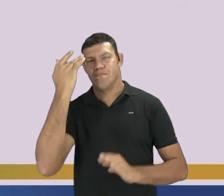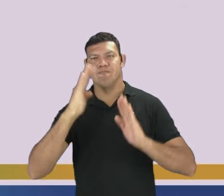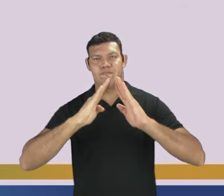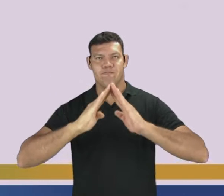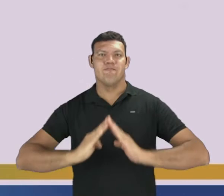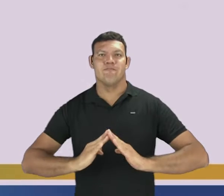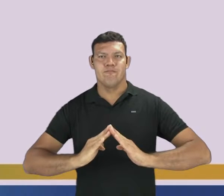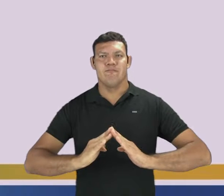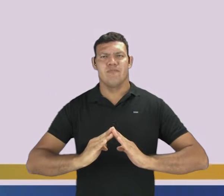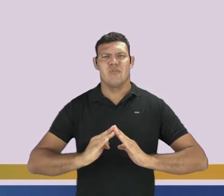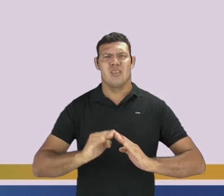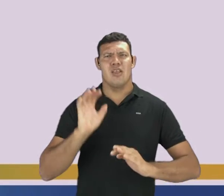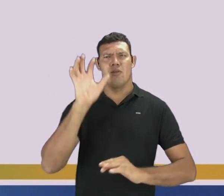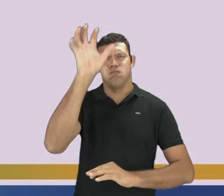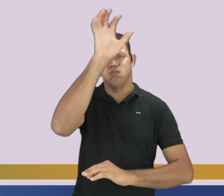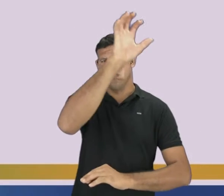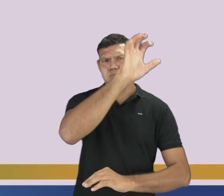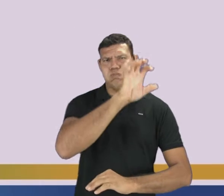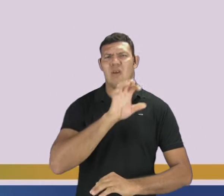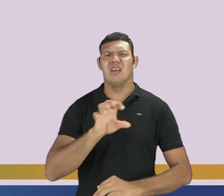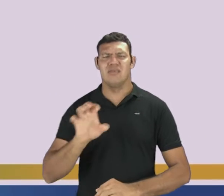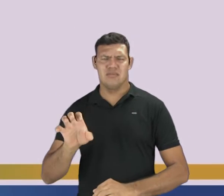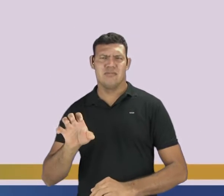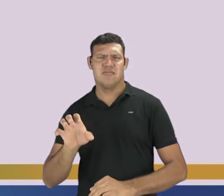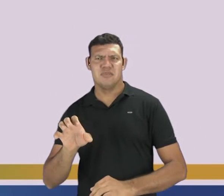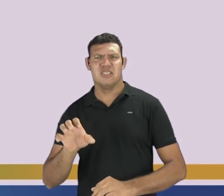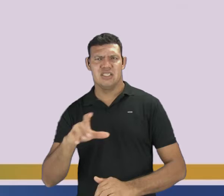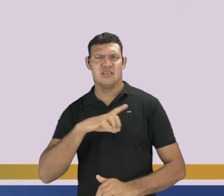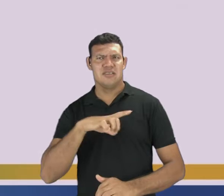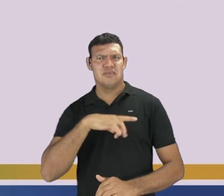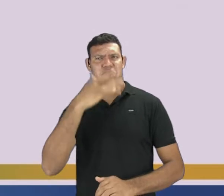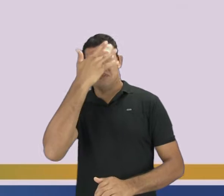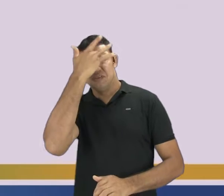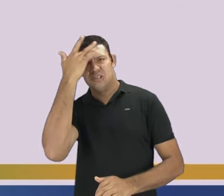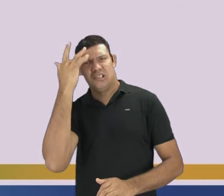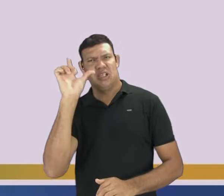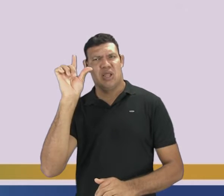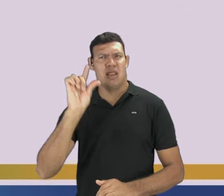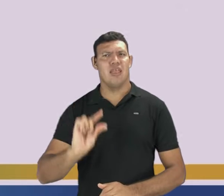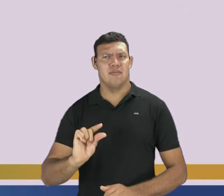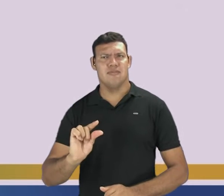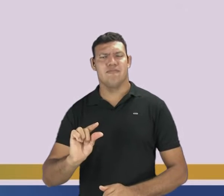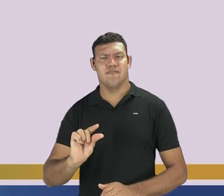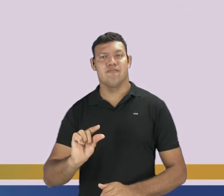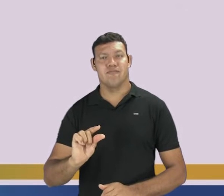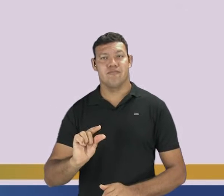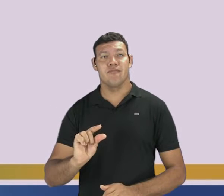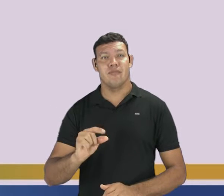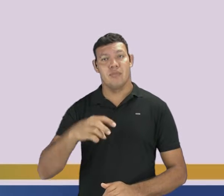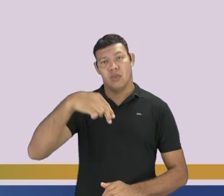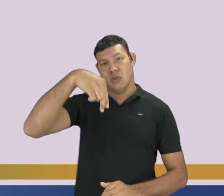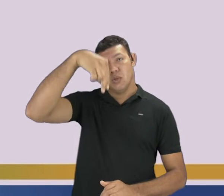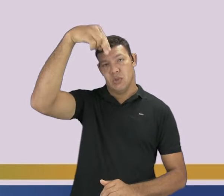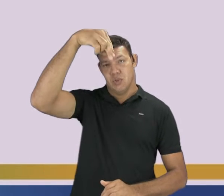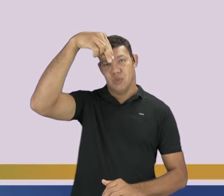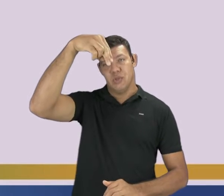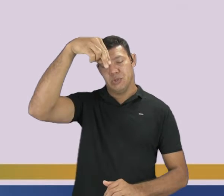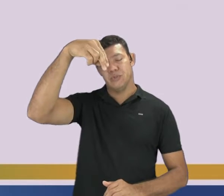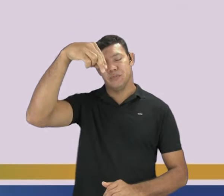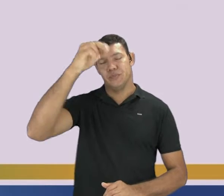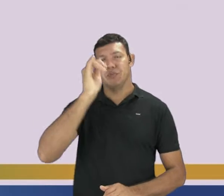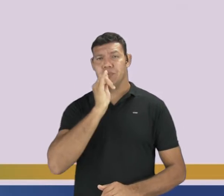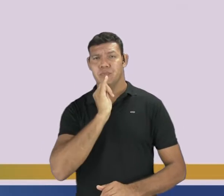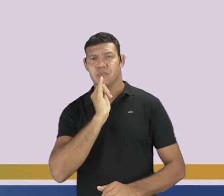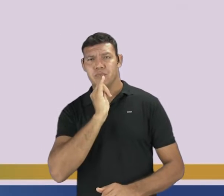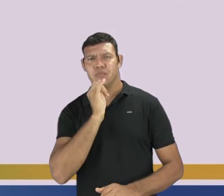Já outras regiões apresentam uma densidade demográfica mais baixa, como é o caso da região norte, por exemplo, né?